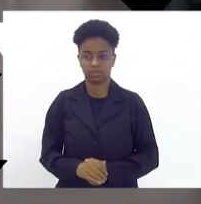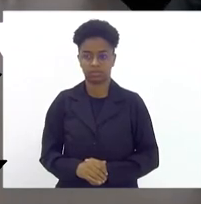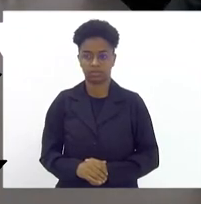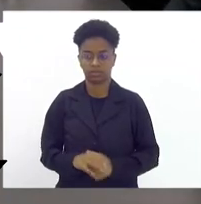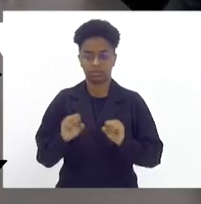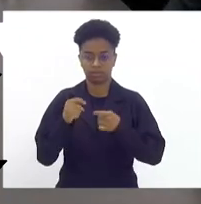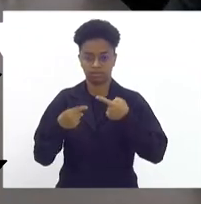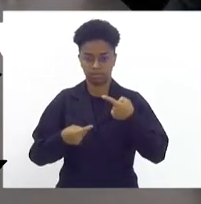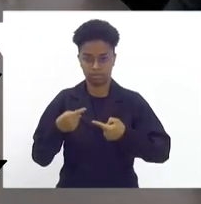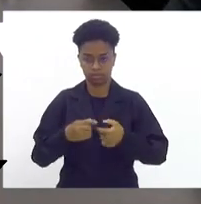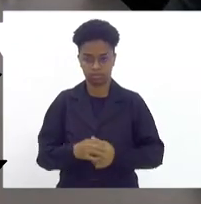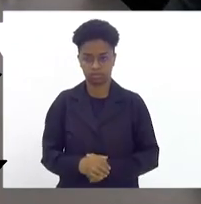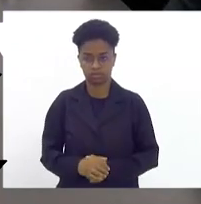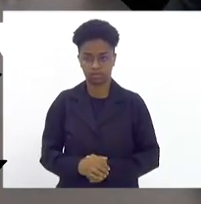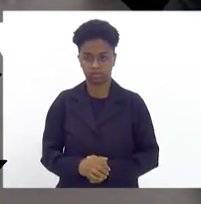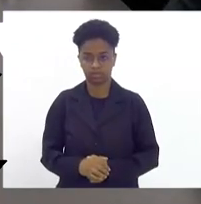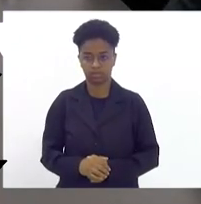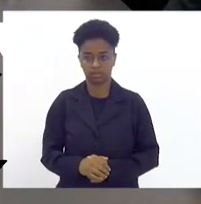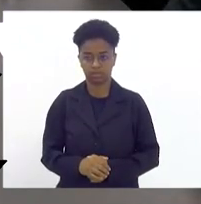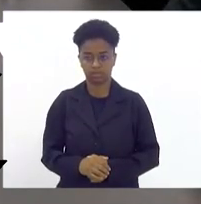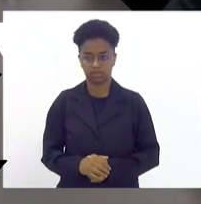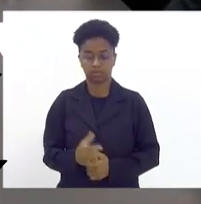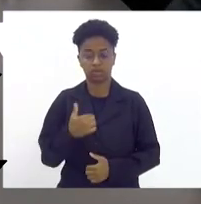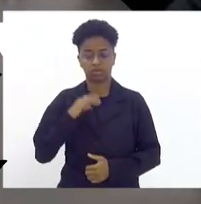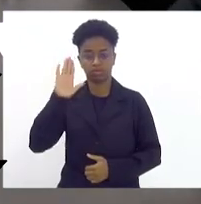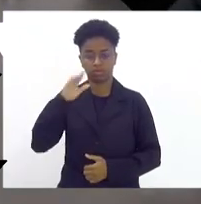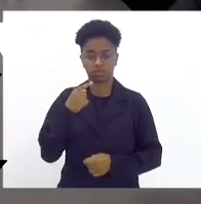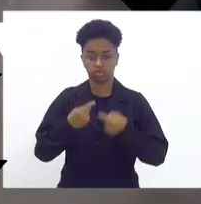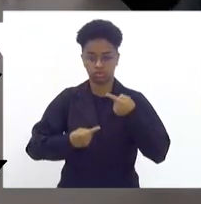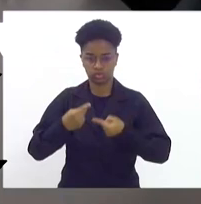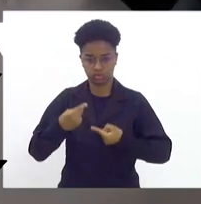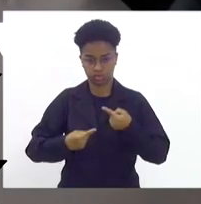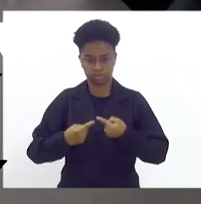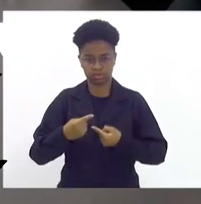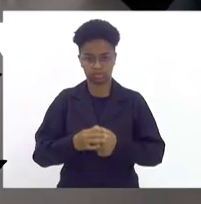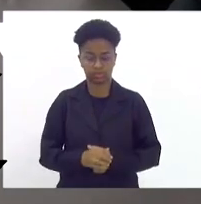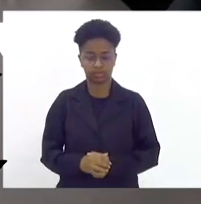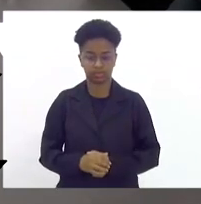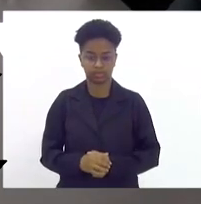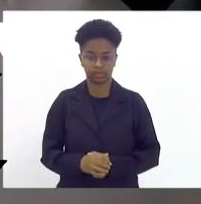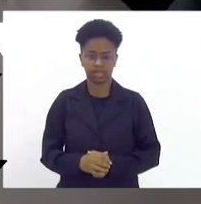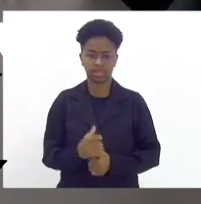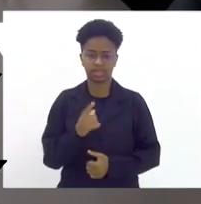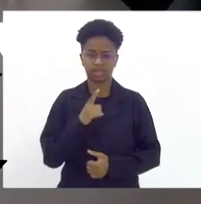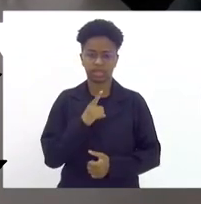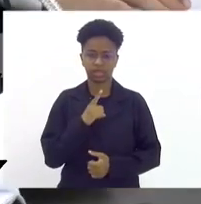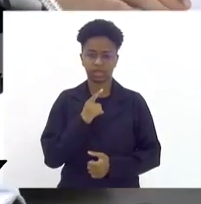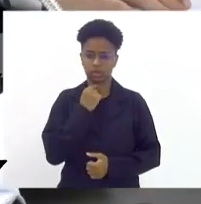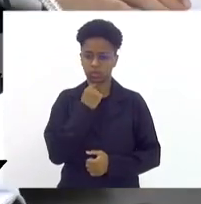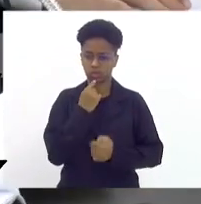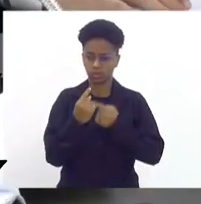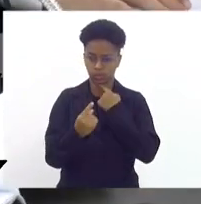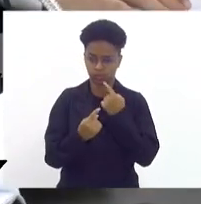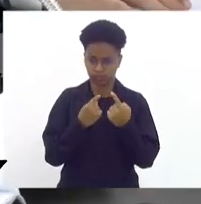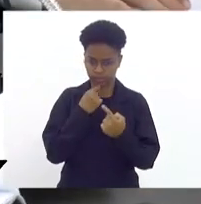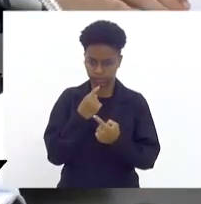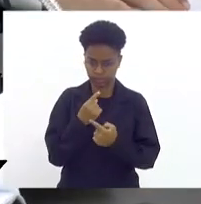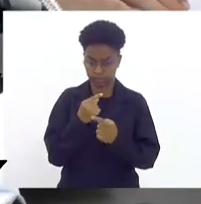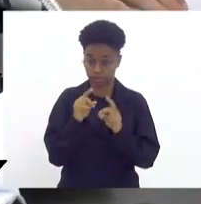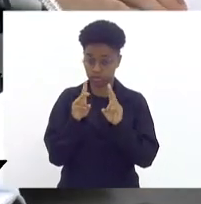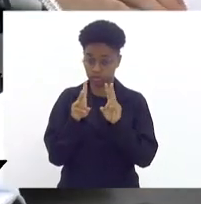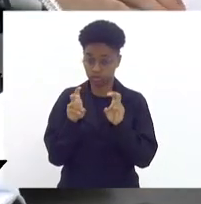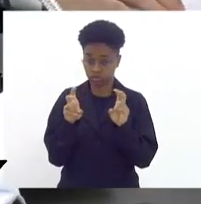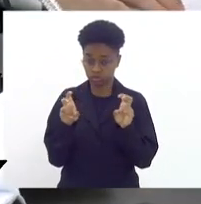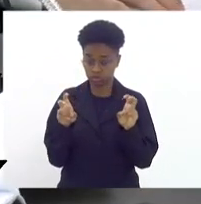Em discussão. Eu quero discutir a matéria. Eu tenho uma dúvida, deputado doutor Serginho, sobre a